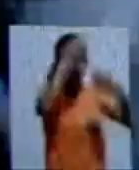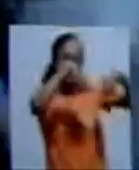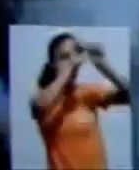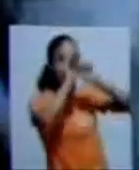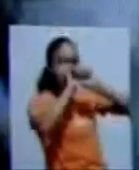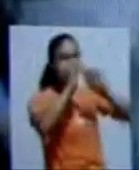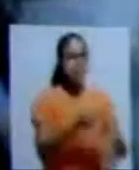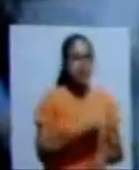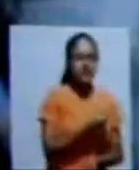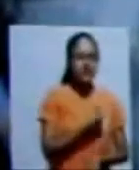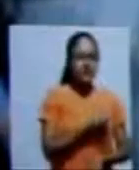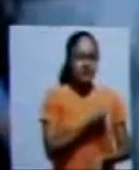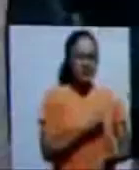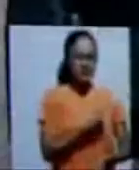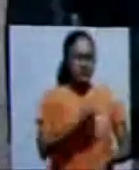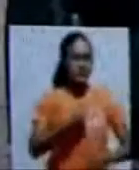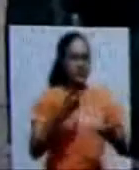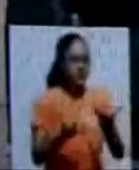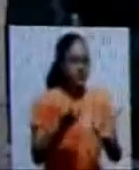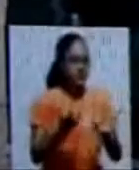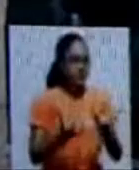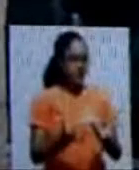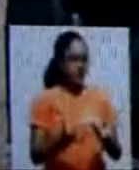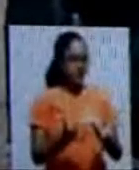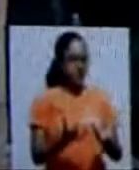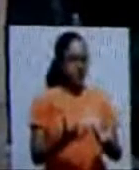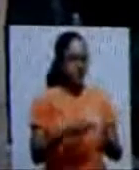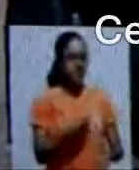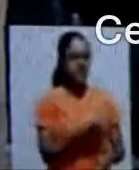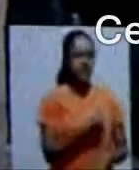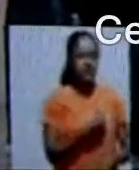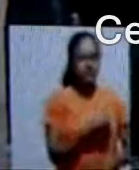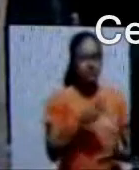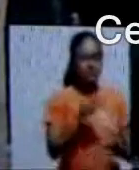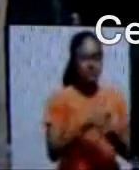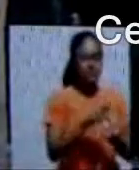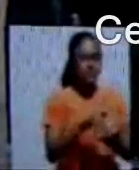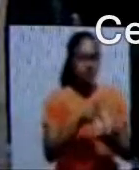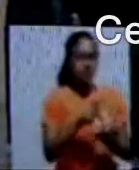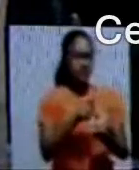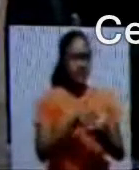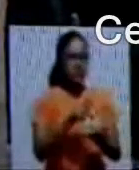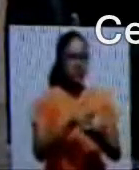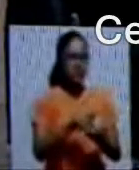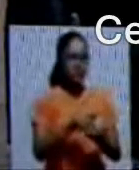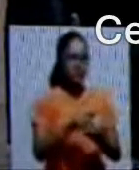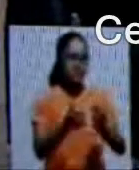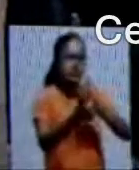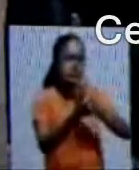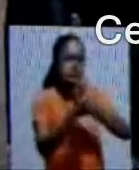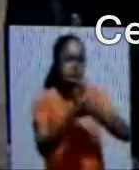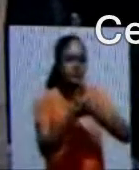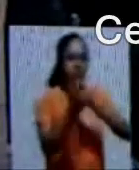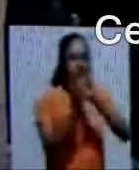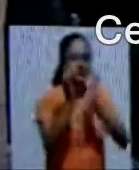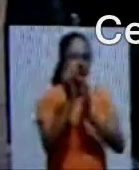vida. Se eu quero essa vida verdadeira, ou eu me aproximo de Jesus, ou eu me